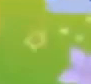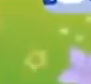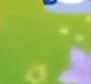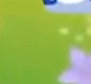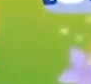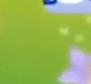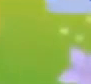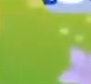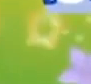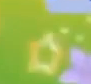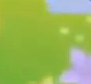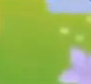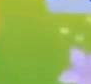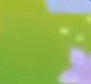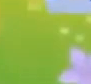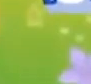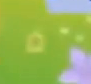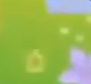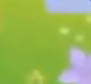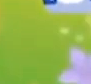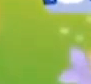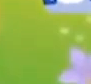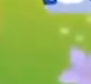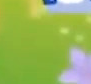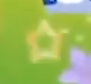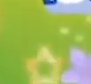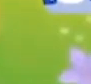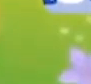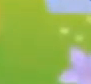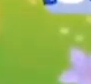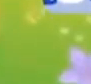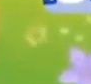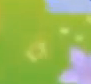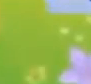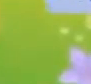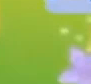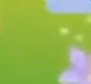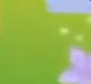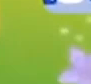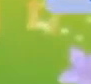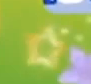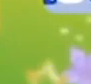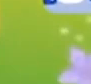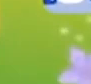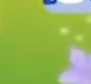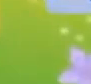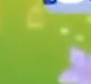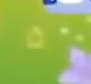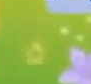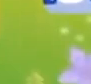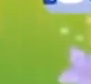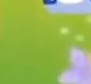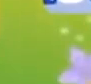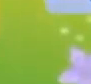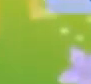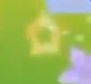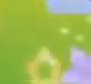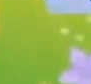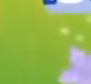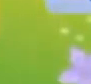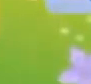e desce, sobe e desce, sobe e desce. O passageiro sobe e desce